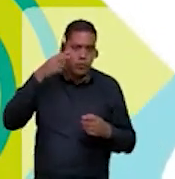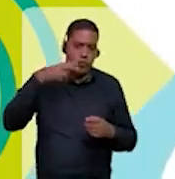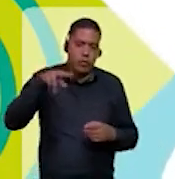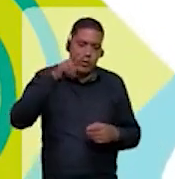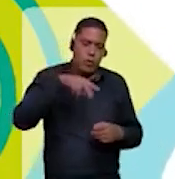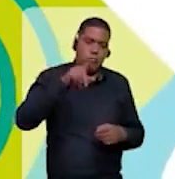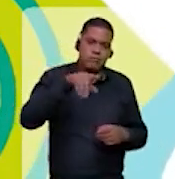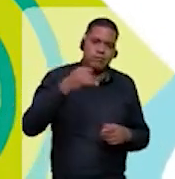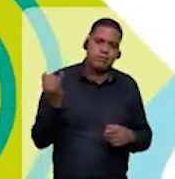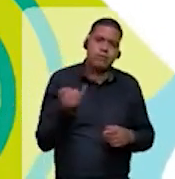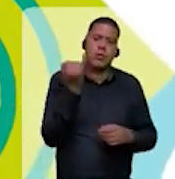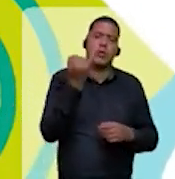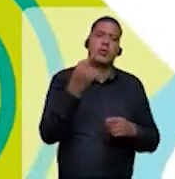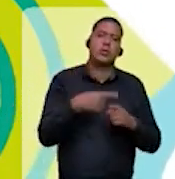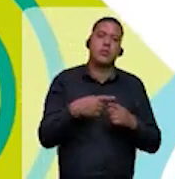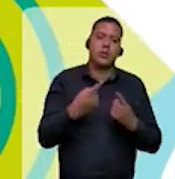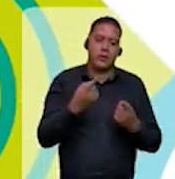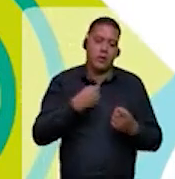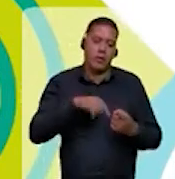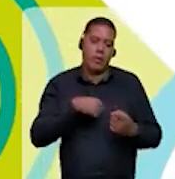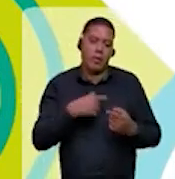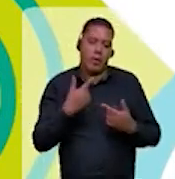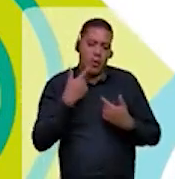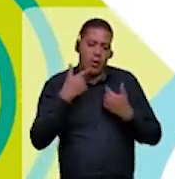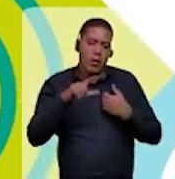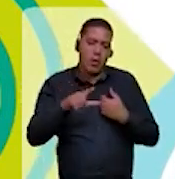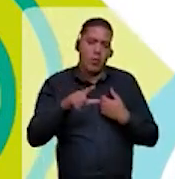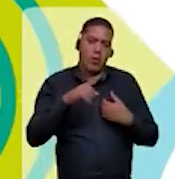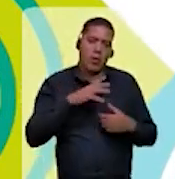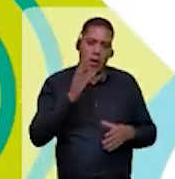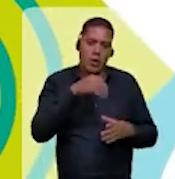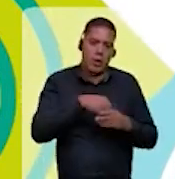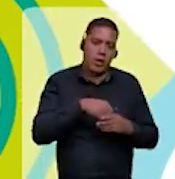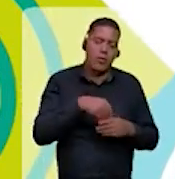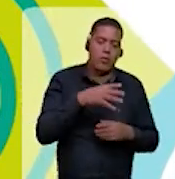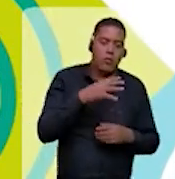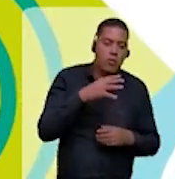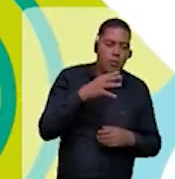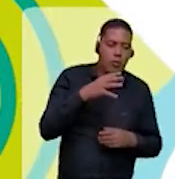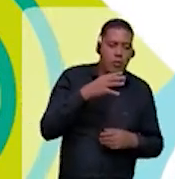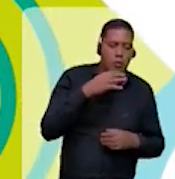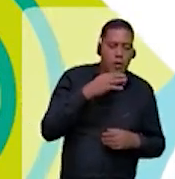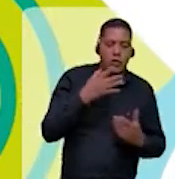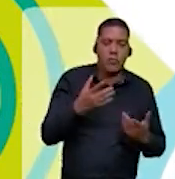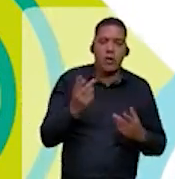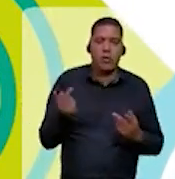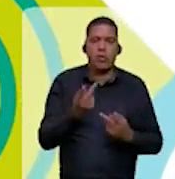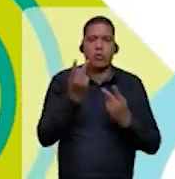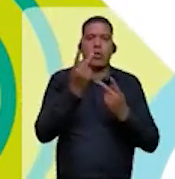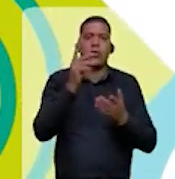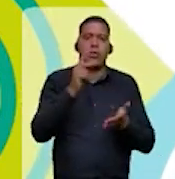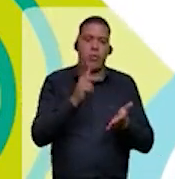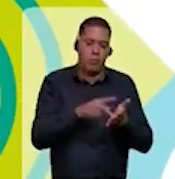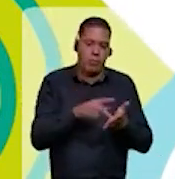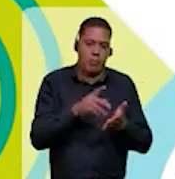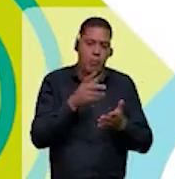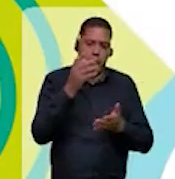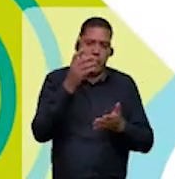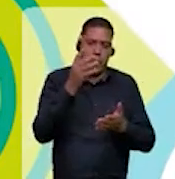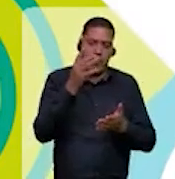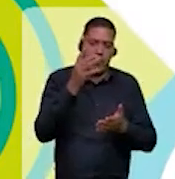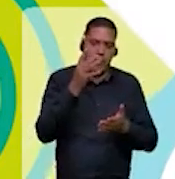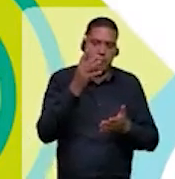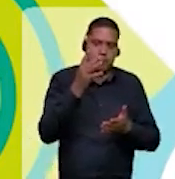fundamentais Pois para as nossas línguas protagonizarem ações de reconhecimento dos valores essenciais de suas